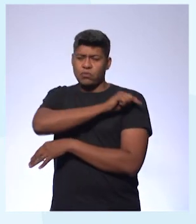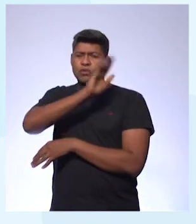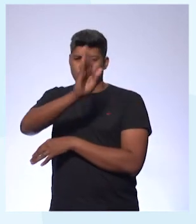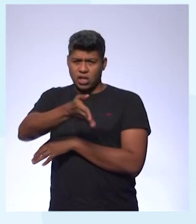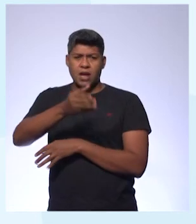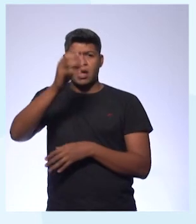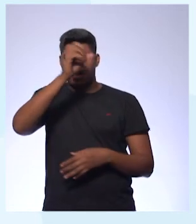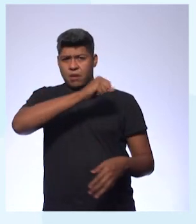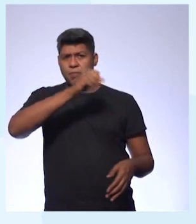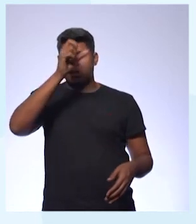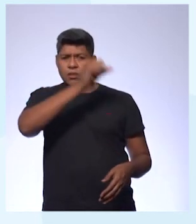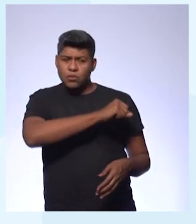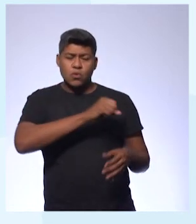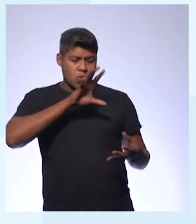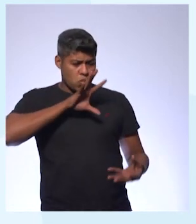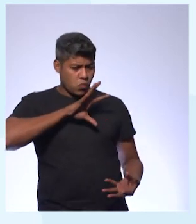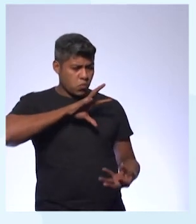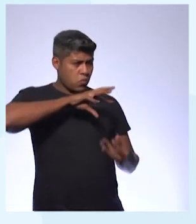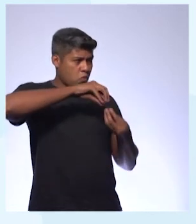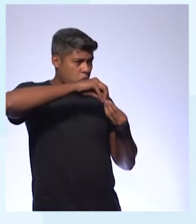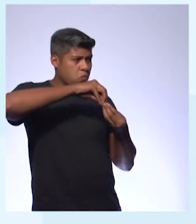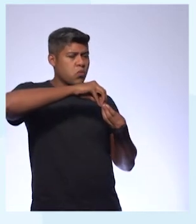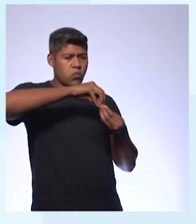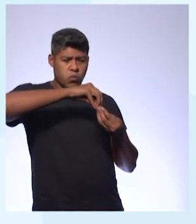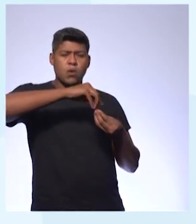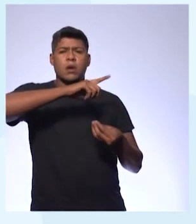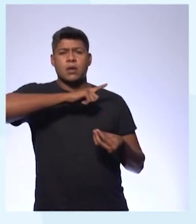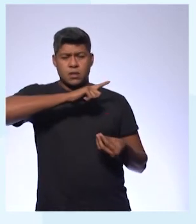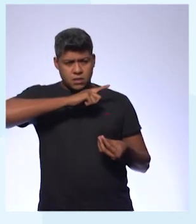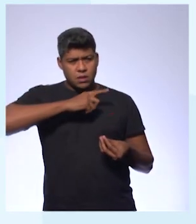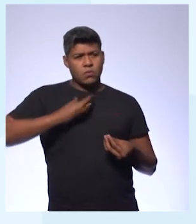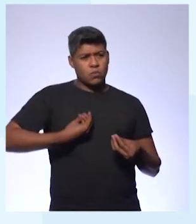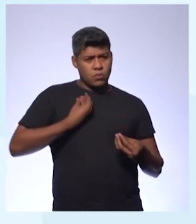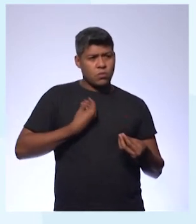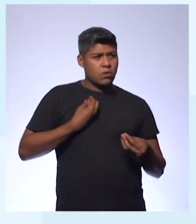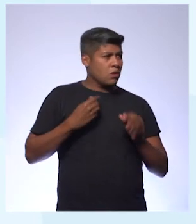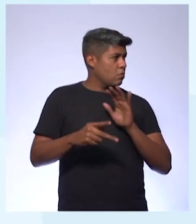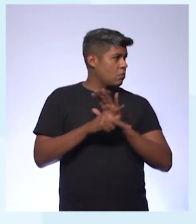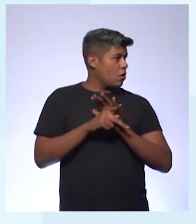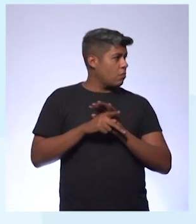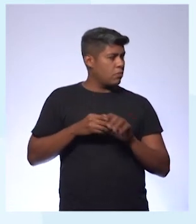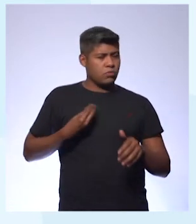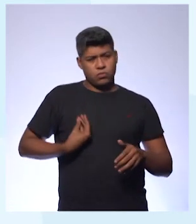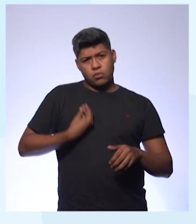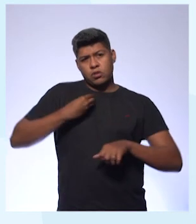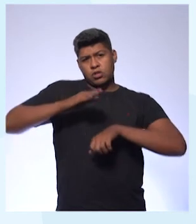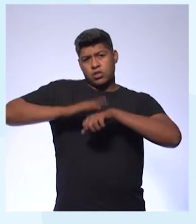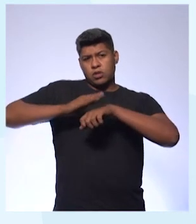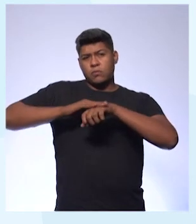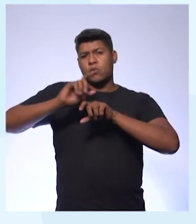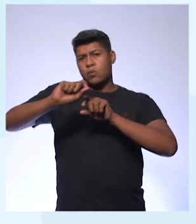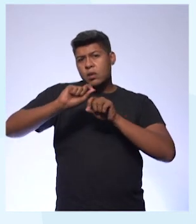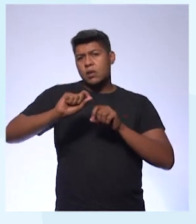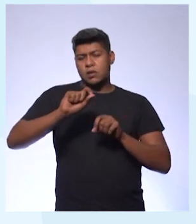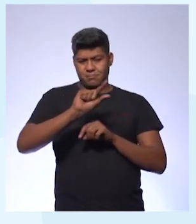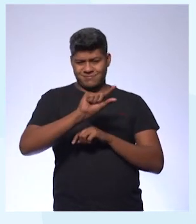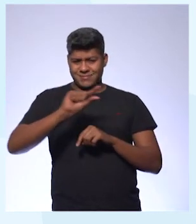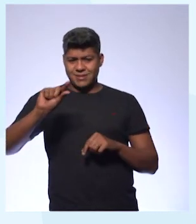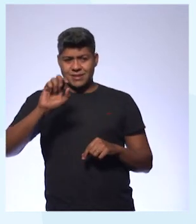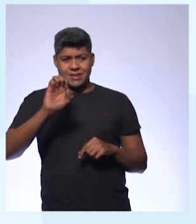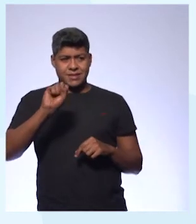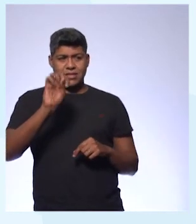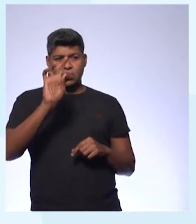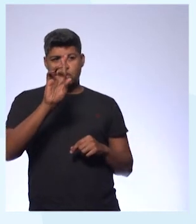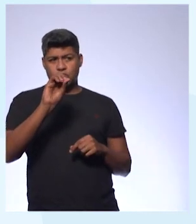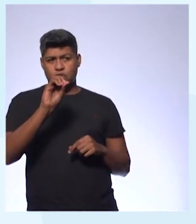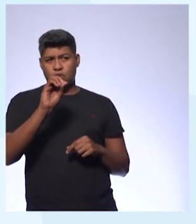é? Até do sexto, né? conjunto, desde o 6º, né? Um conjunto de versos é chamado de estrofe.